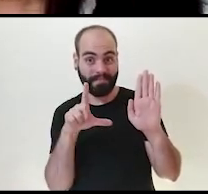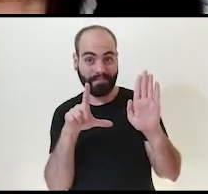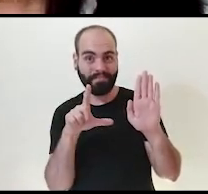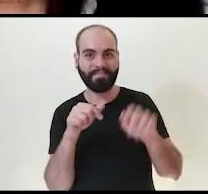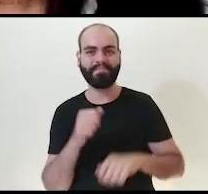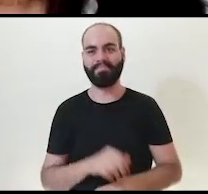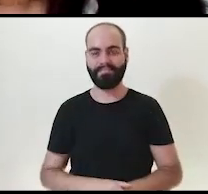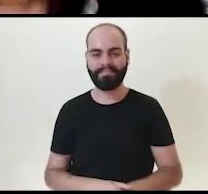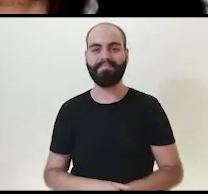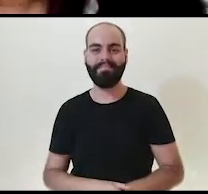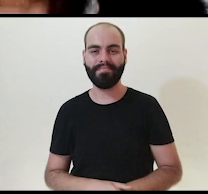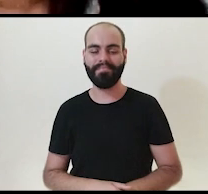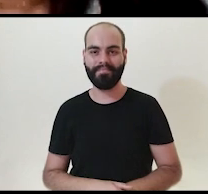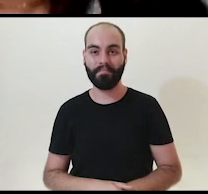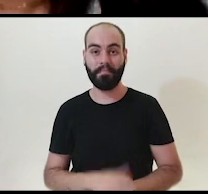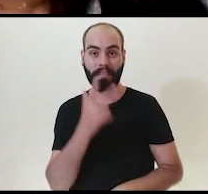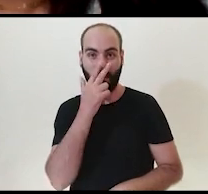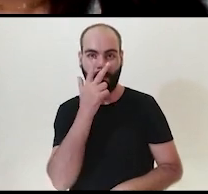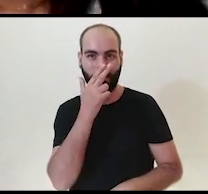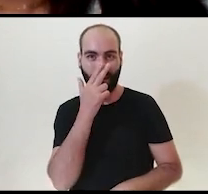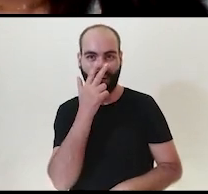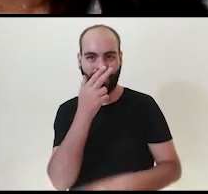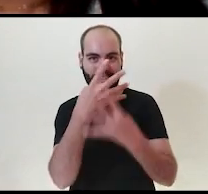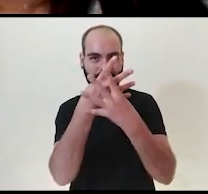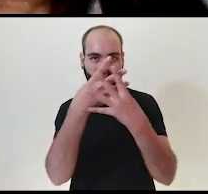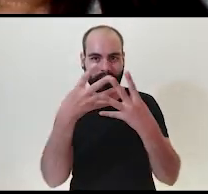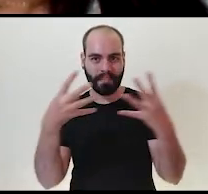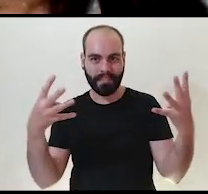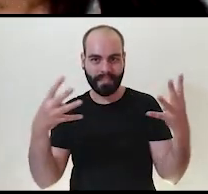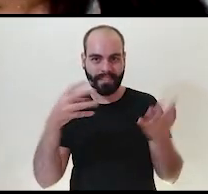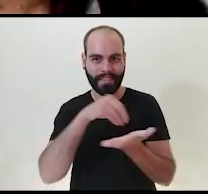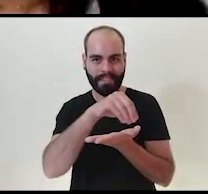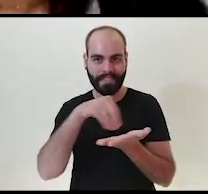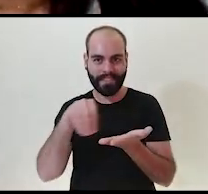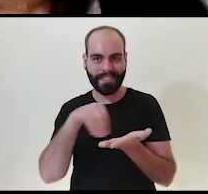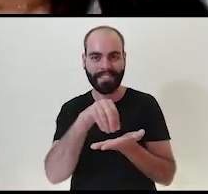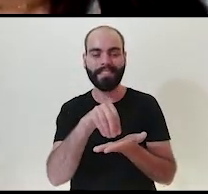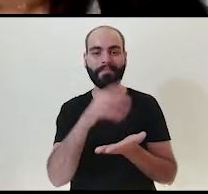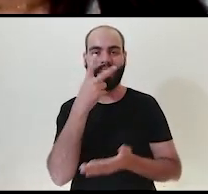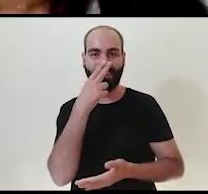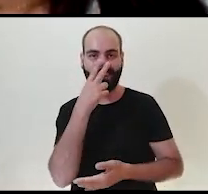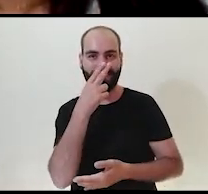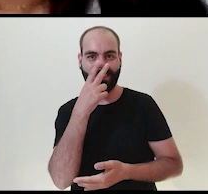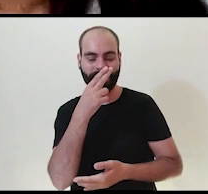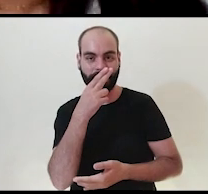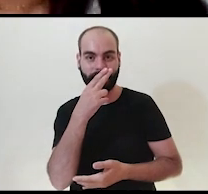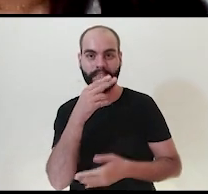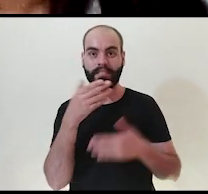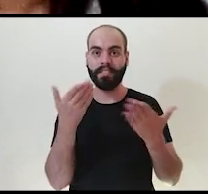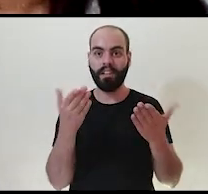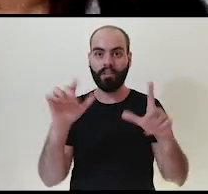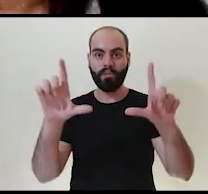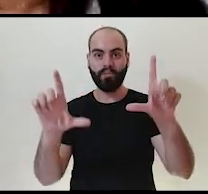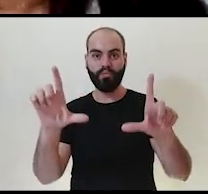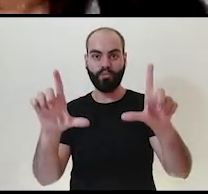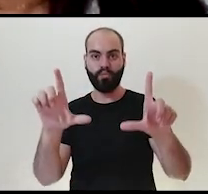ver. E parece um jogo da velha, né? E aí você coloca, você posiciona o motivo